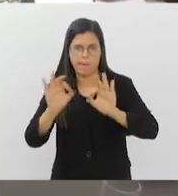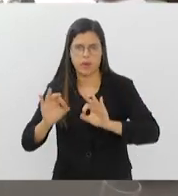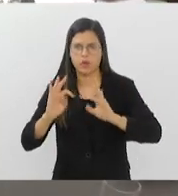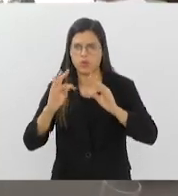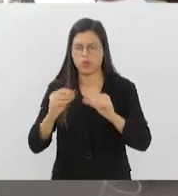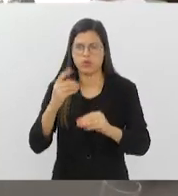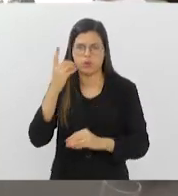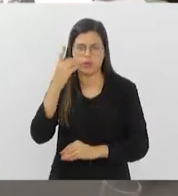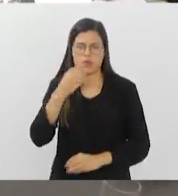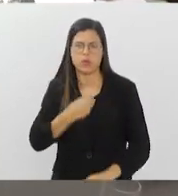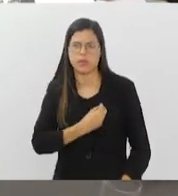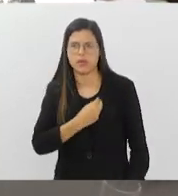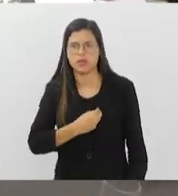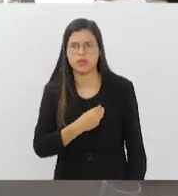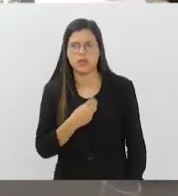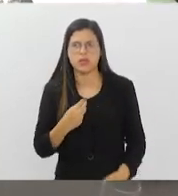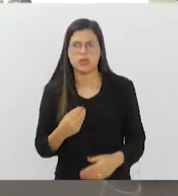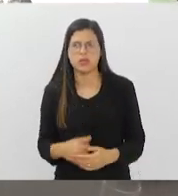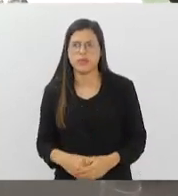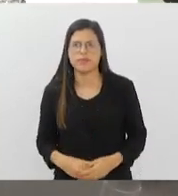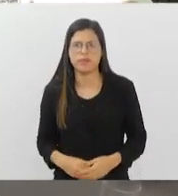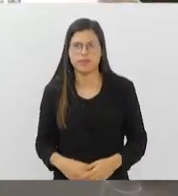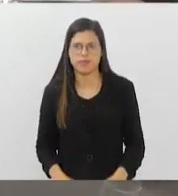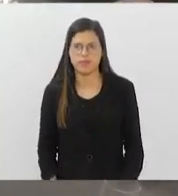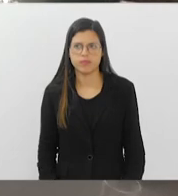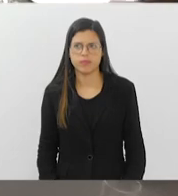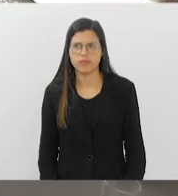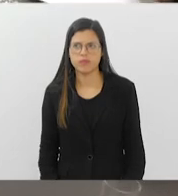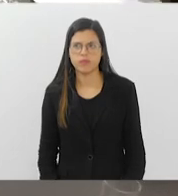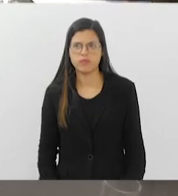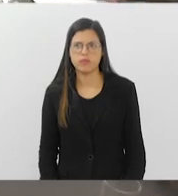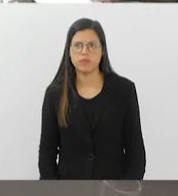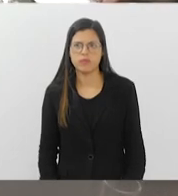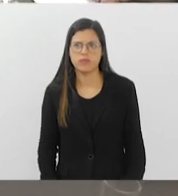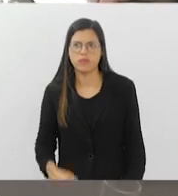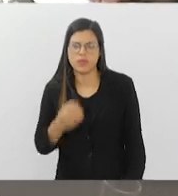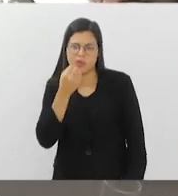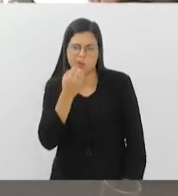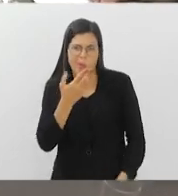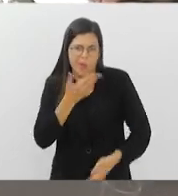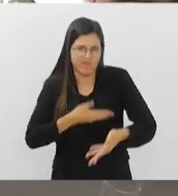presentes. Muito alviçareiro o convívio